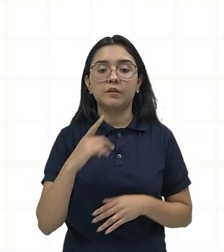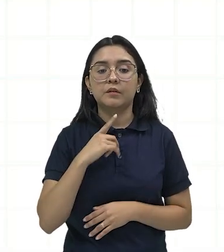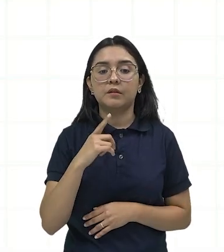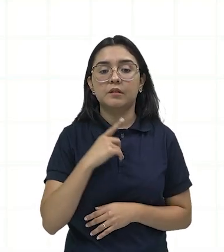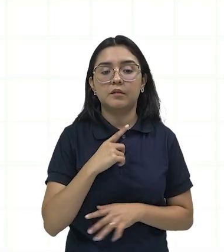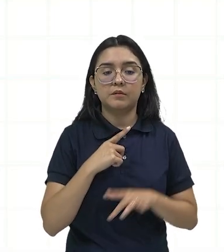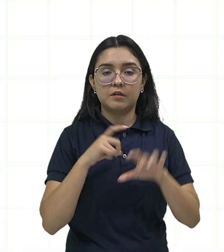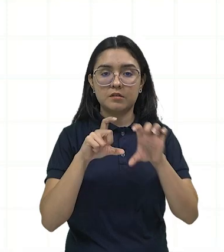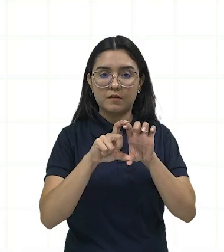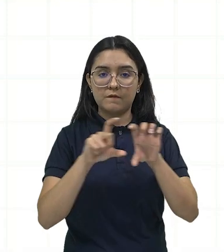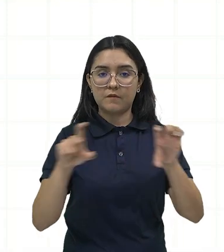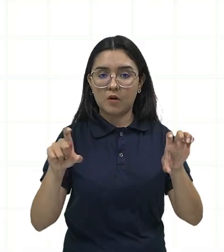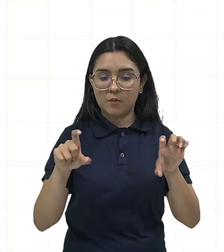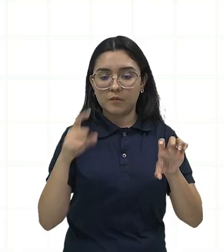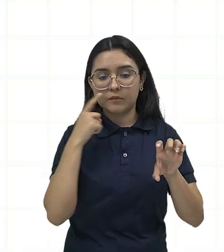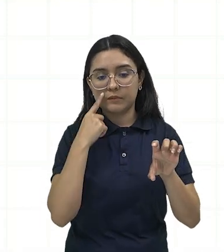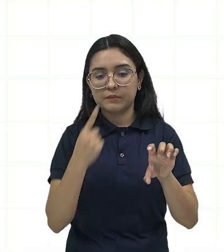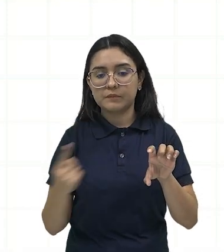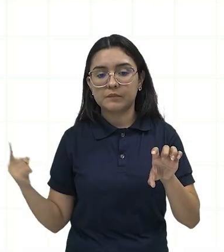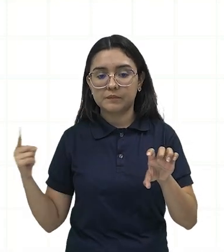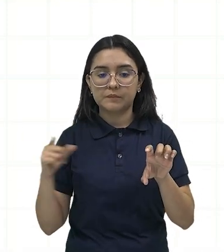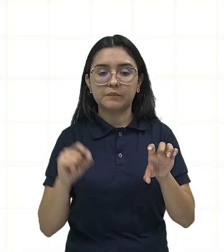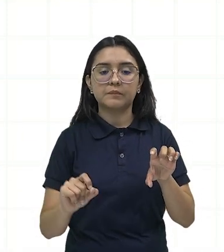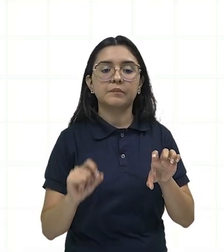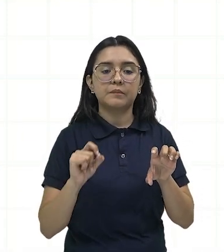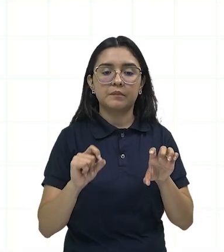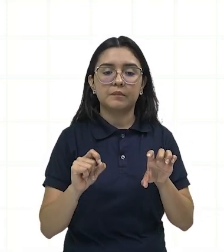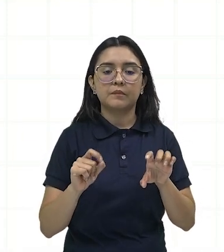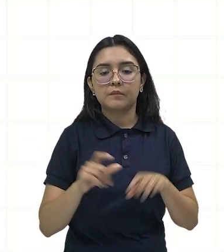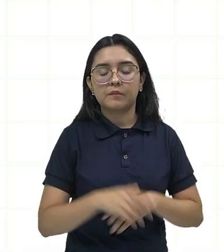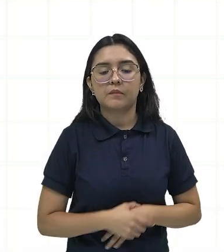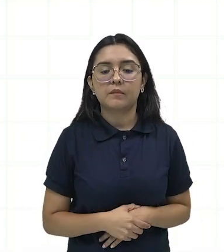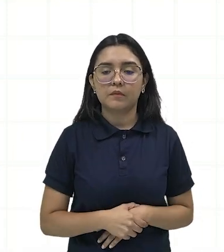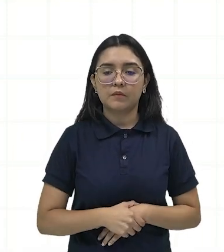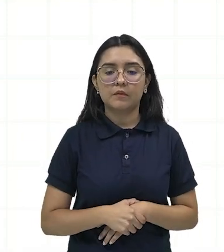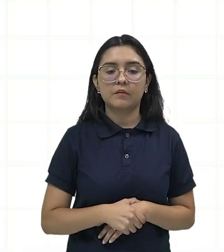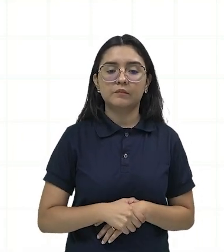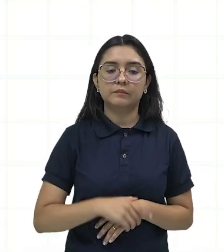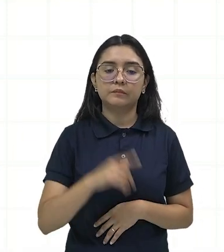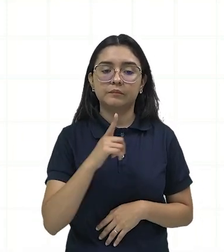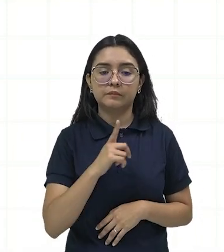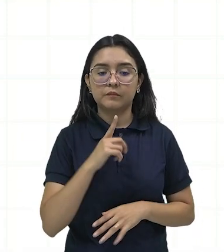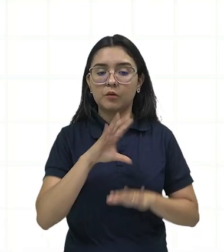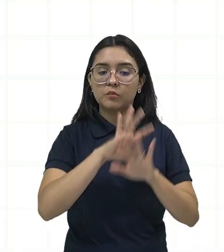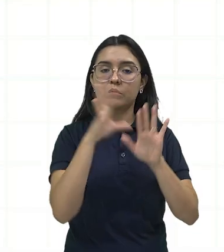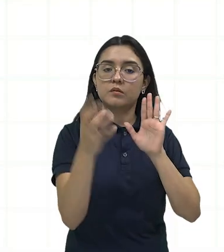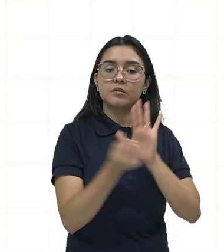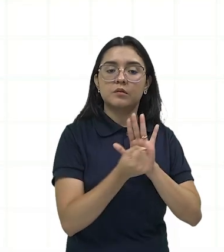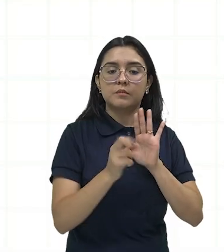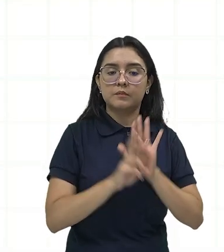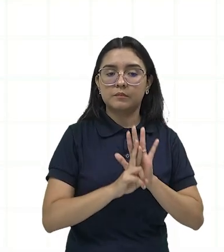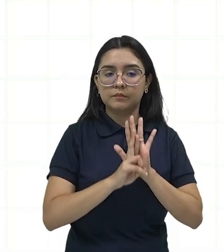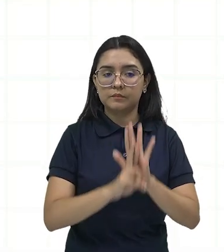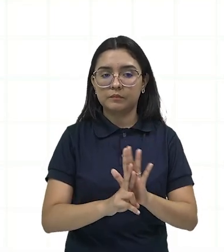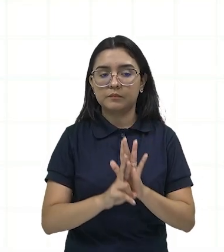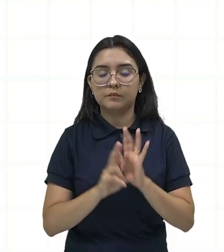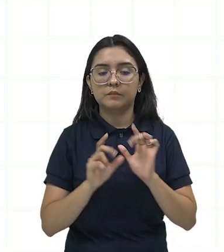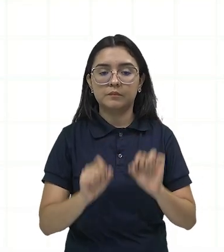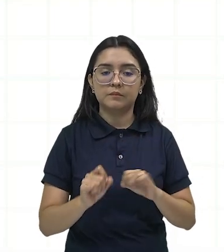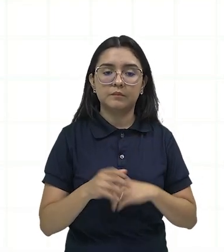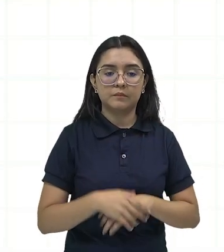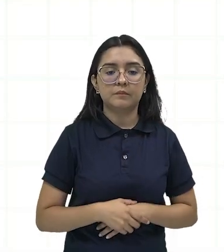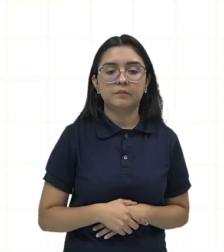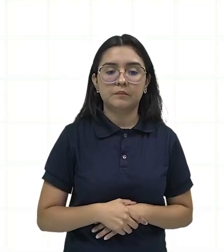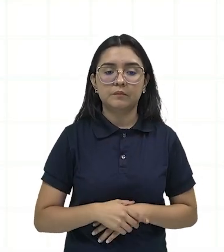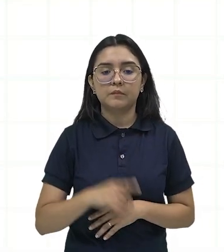esta fórmula, onde o sigma, que representa a condutividade, é igual a